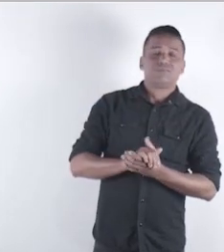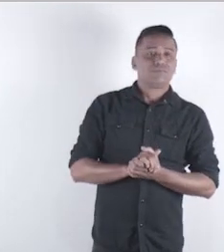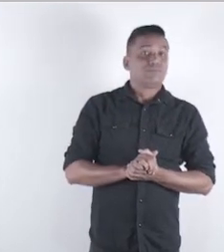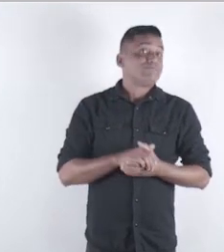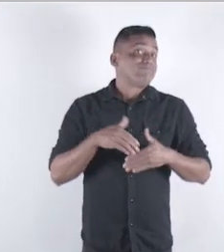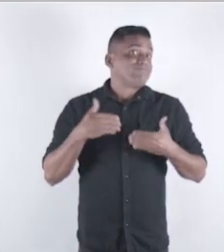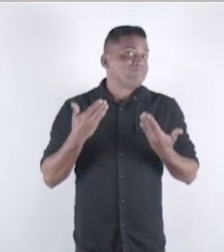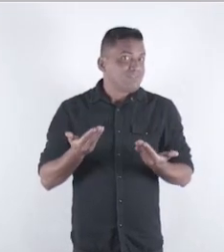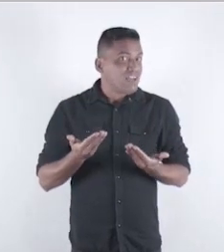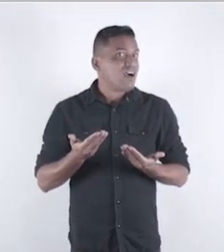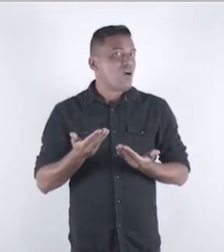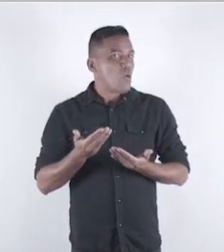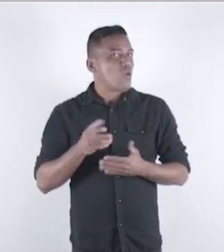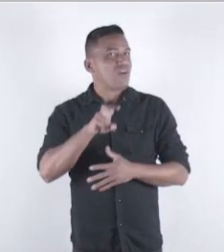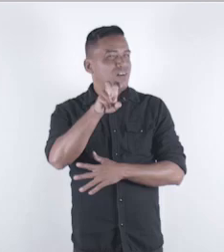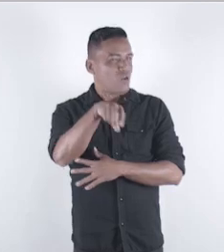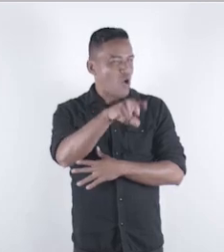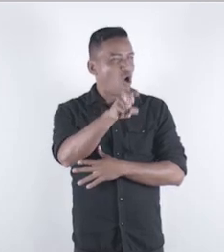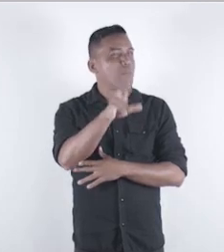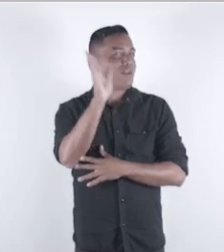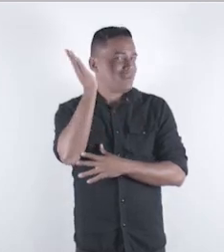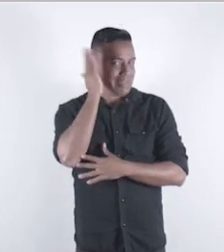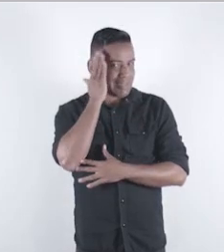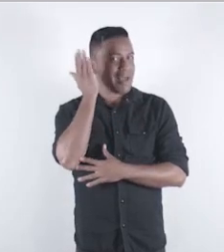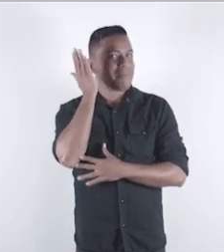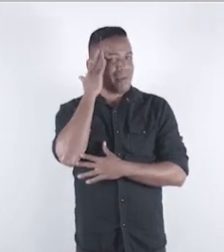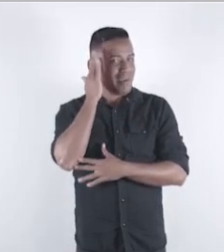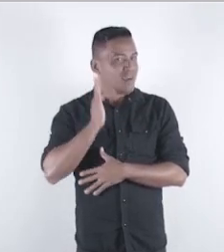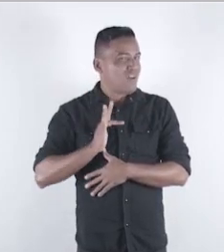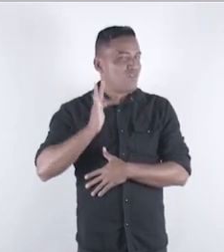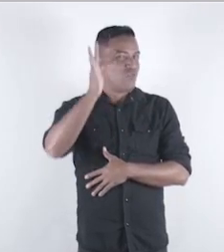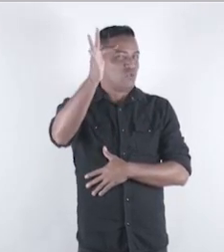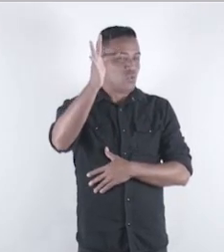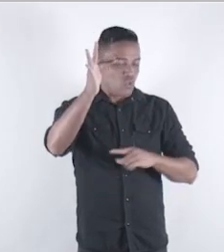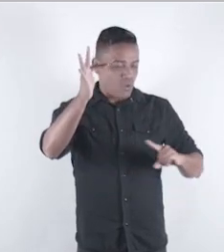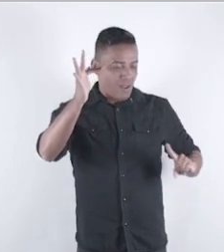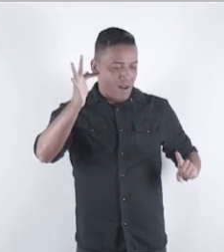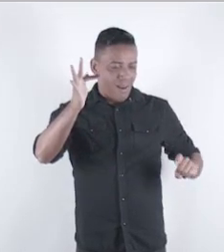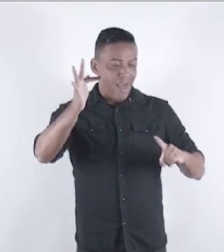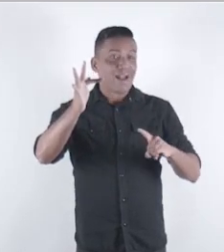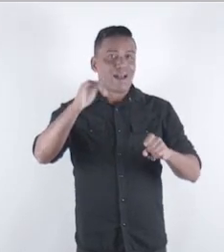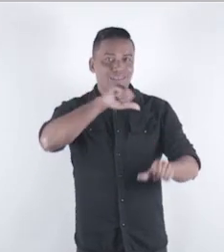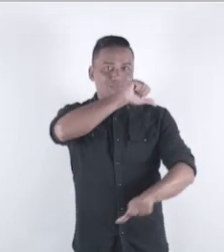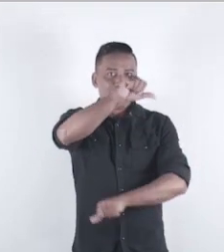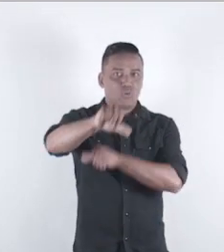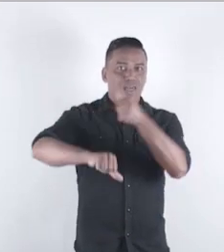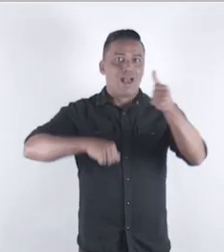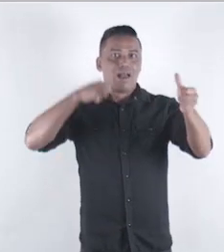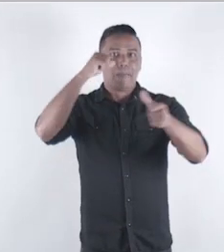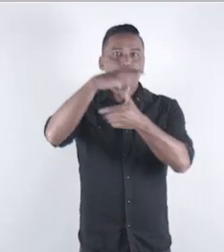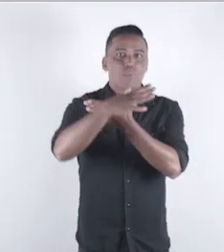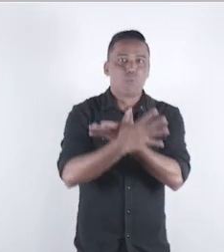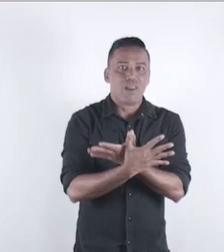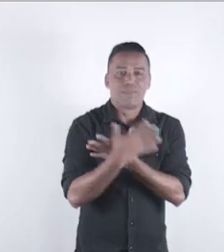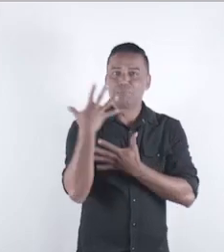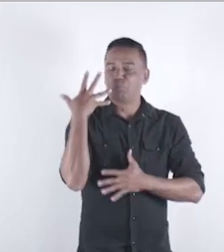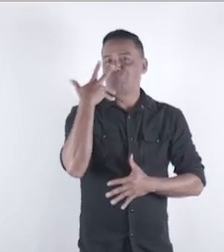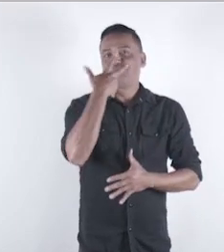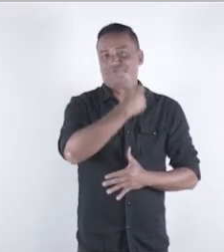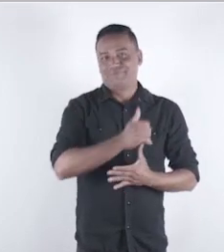Então, ela sempre soube que a lagarta um dia se transformaria também num bicho exuberante,